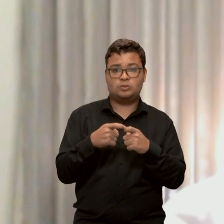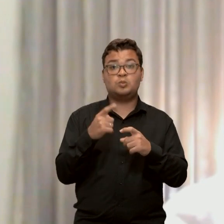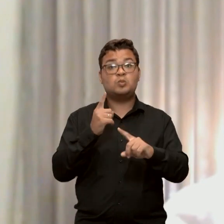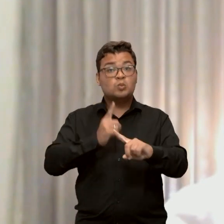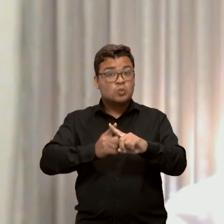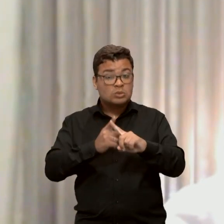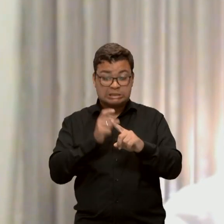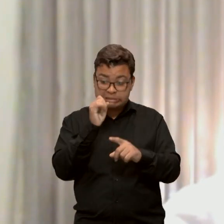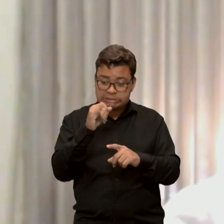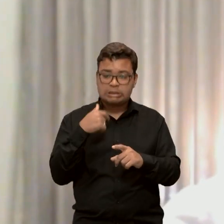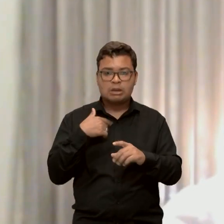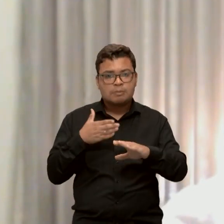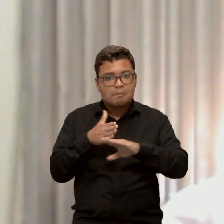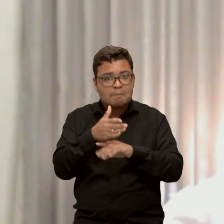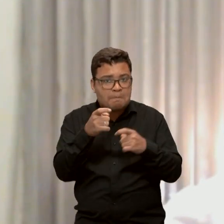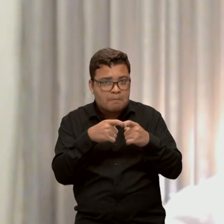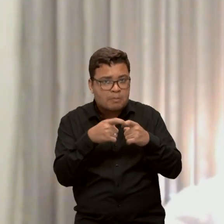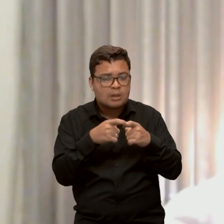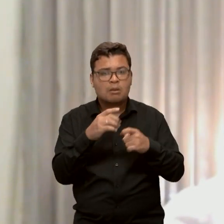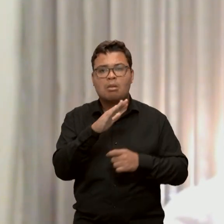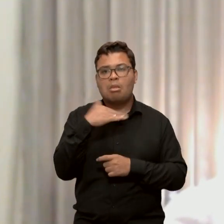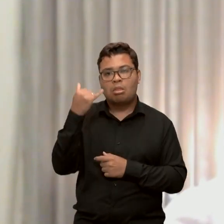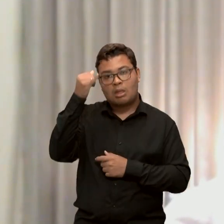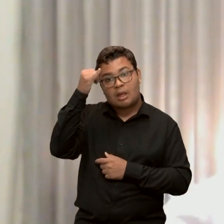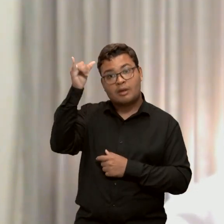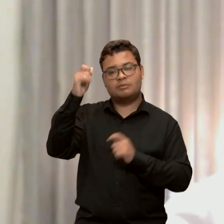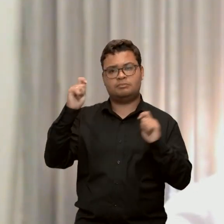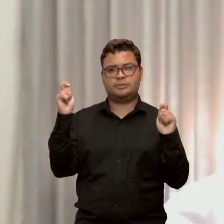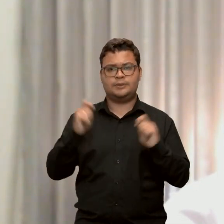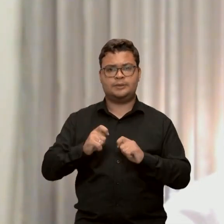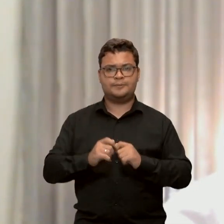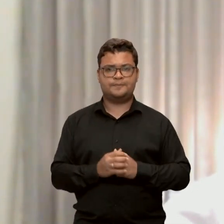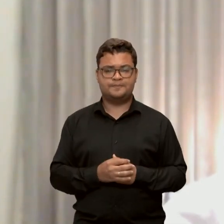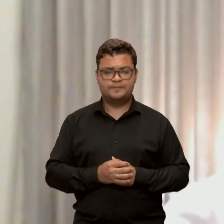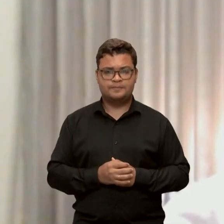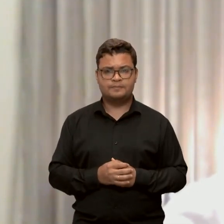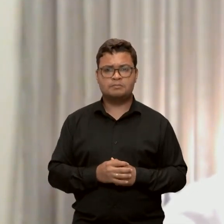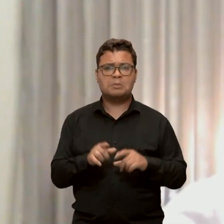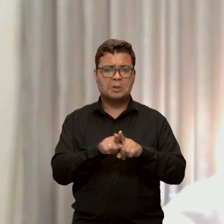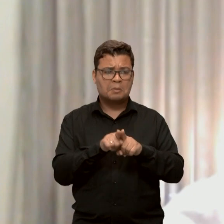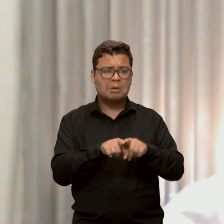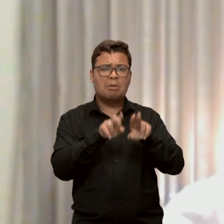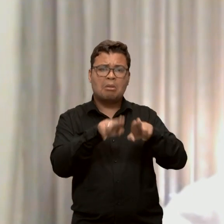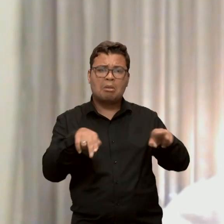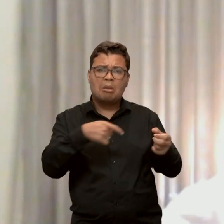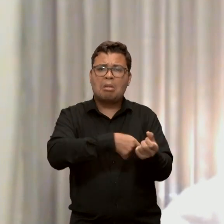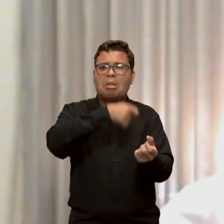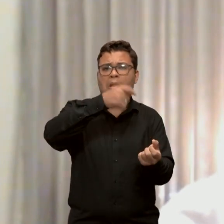quantos casos. E também é importante procurar o sistema de saúde, de alguma forma